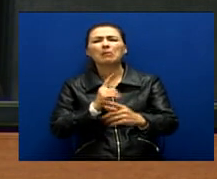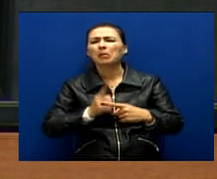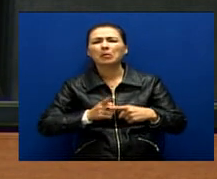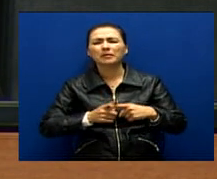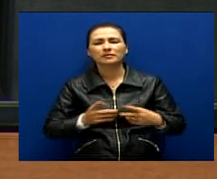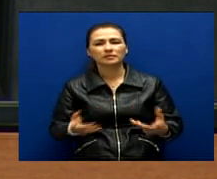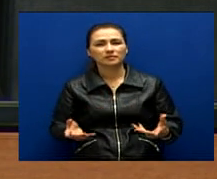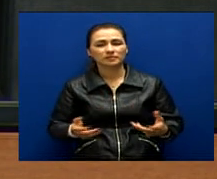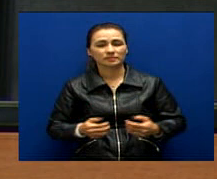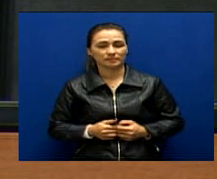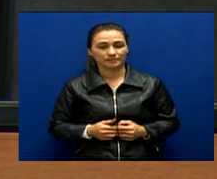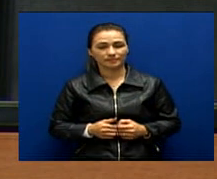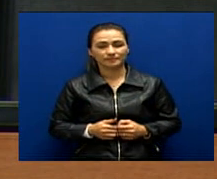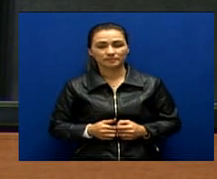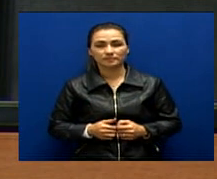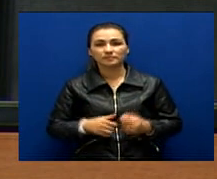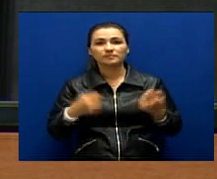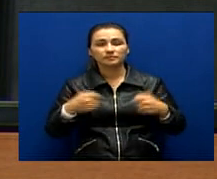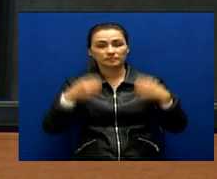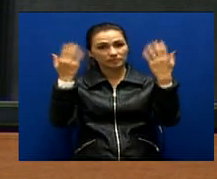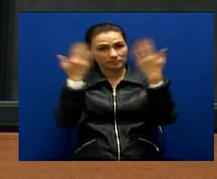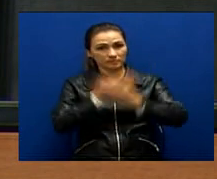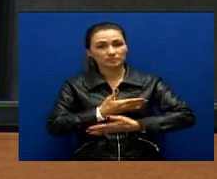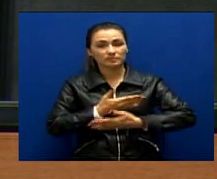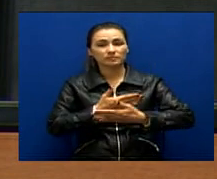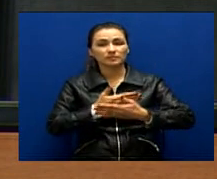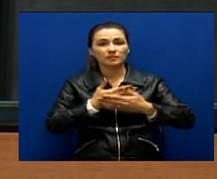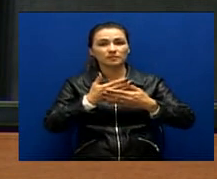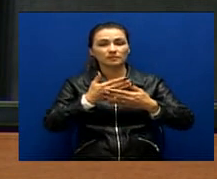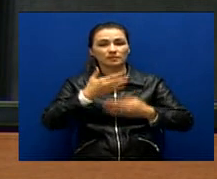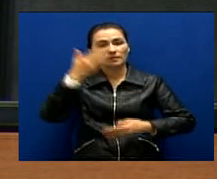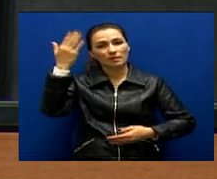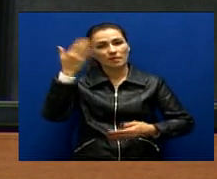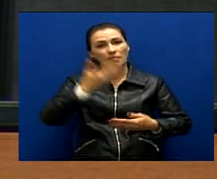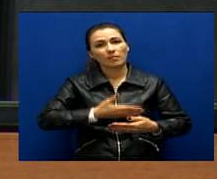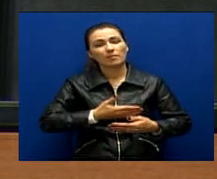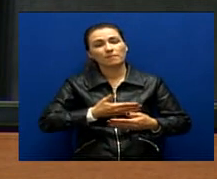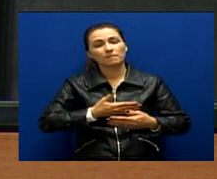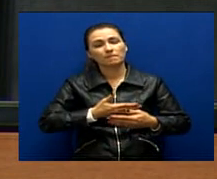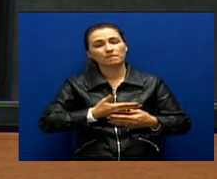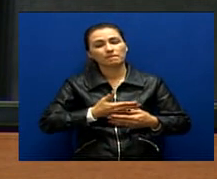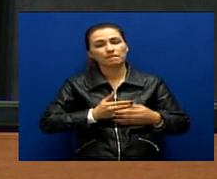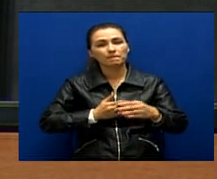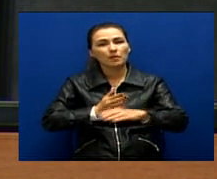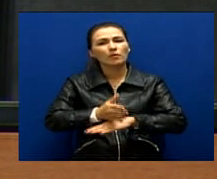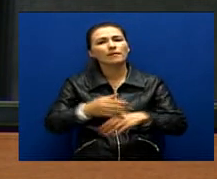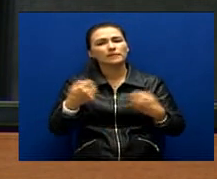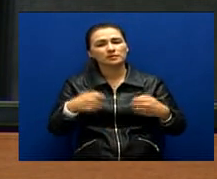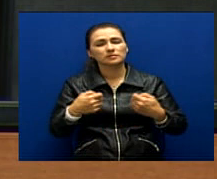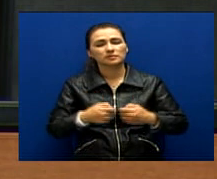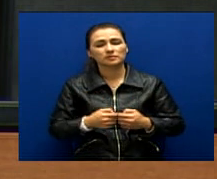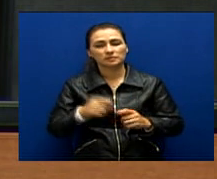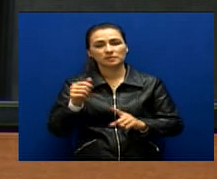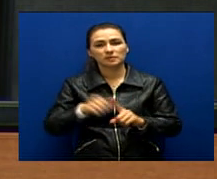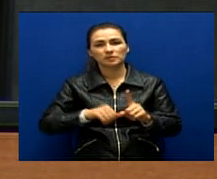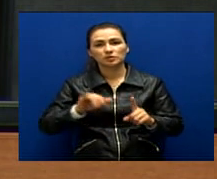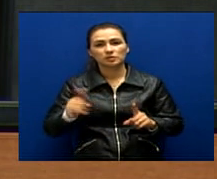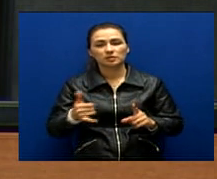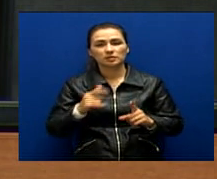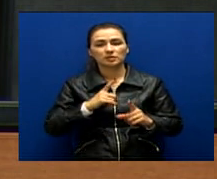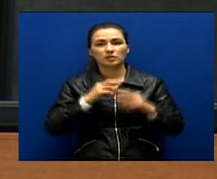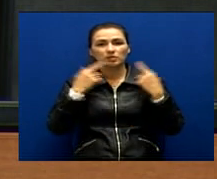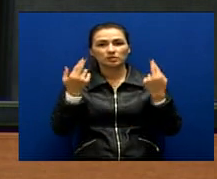daí nós tivemos em sorocaba né no início de janeiro duas sessão extraordinária para a